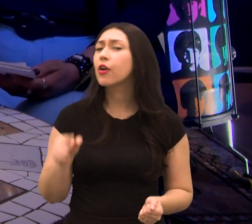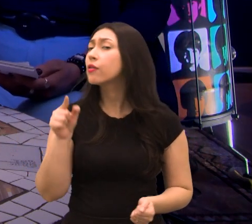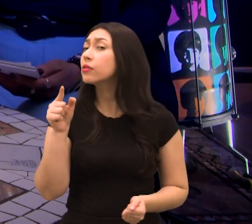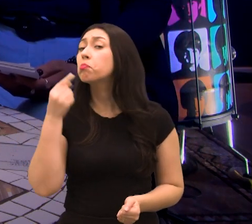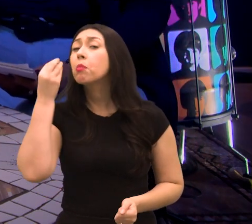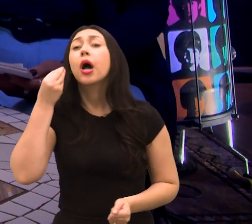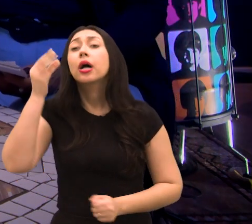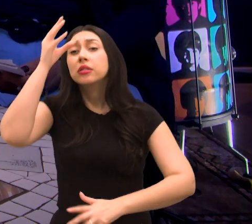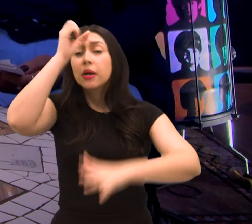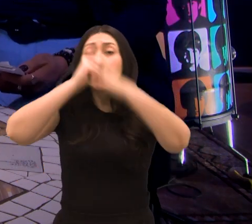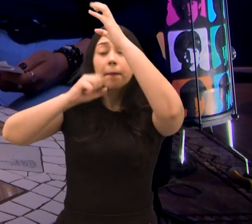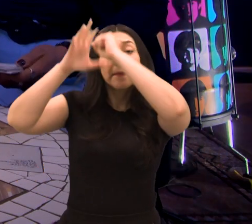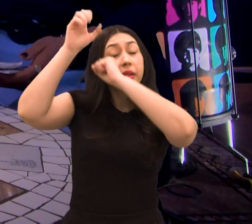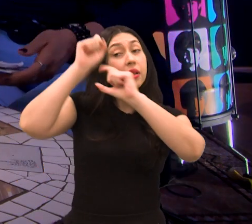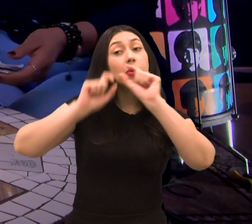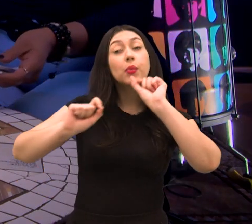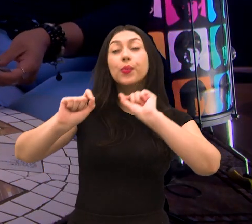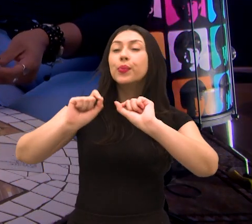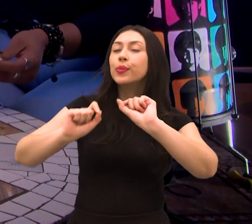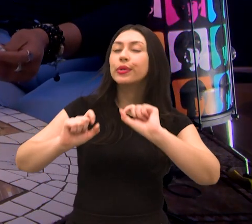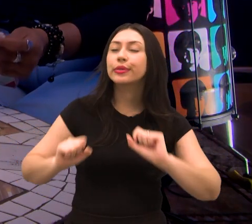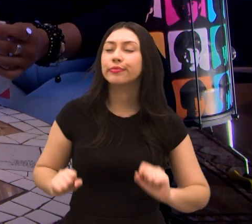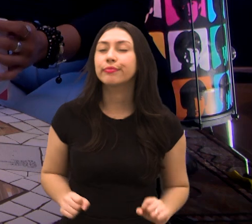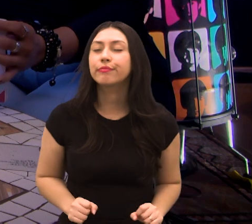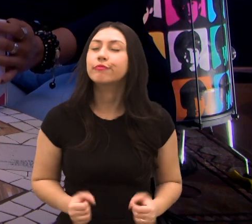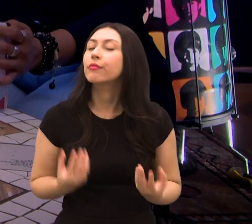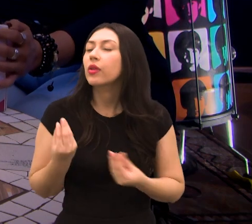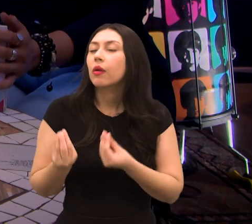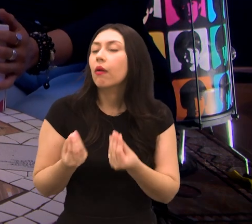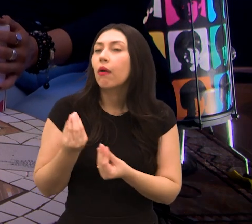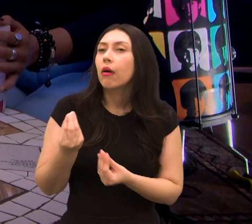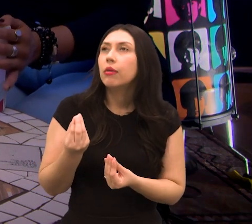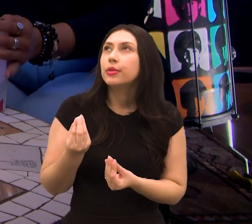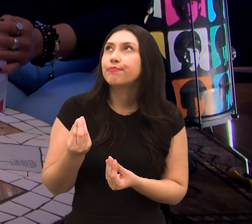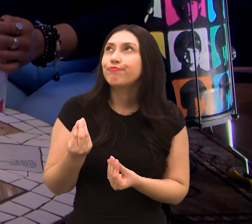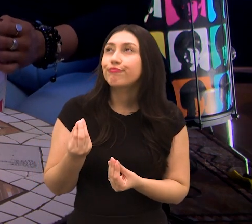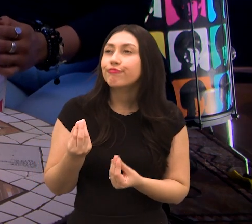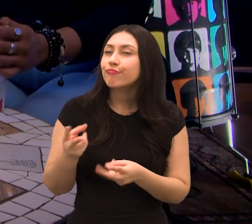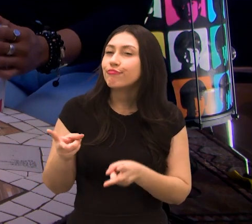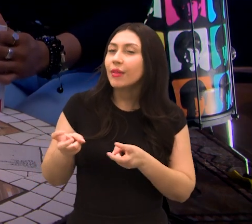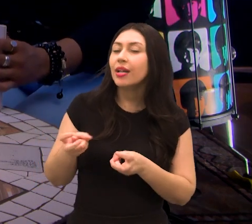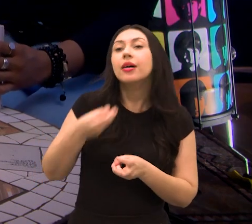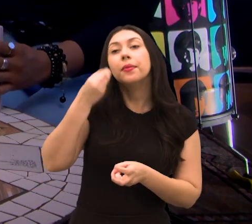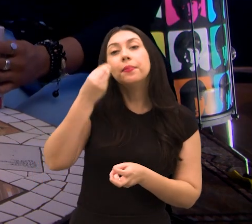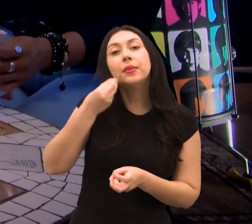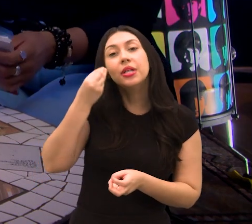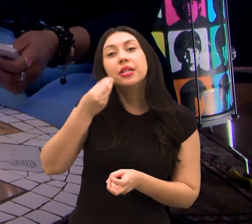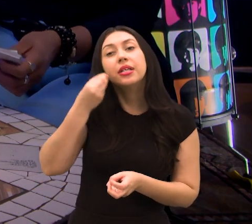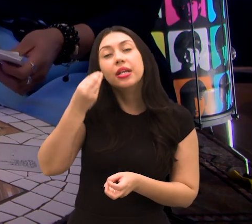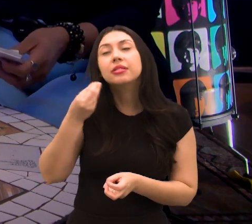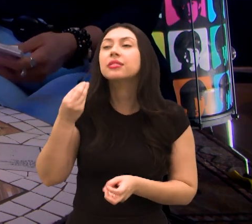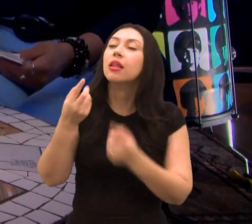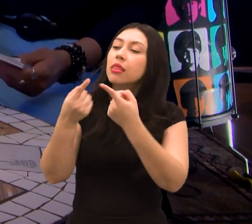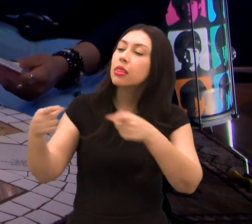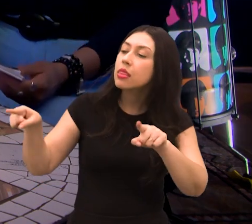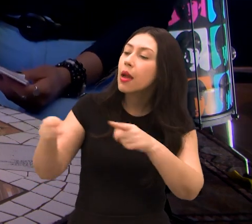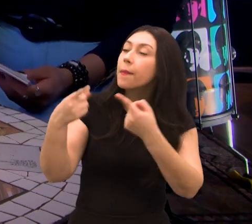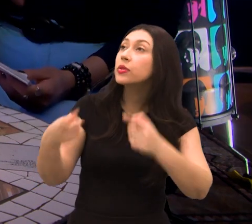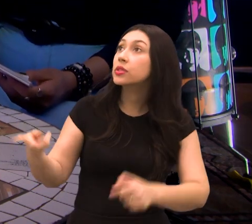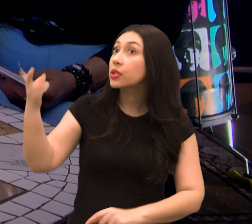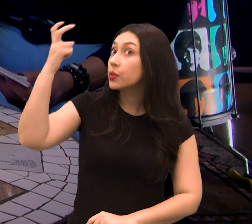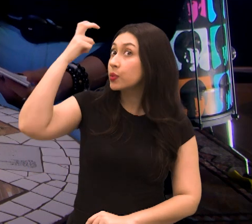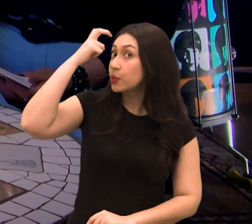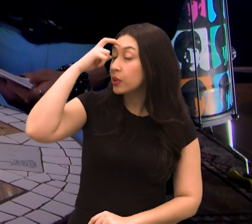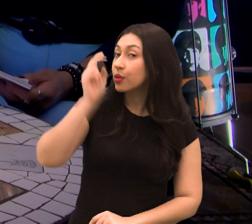né? O que você aprendeu também com essa turnê que você viu lá, né? E como é que você vê também a sua experiência aproveitando